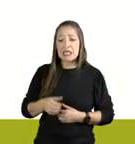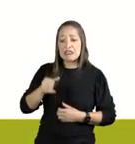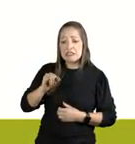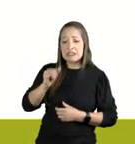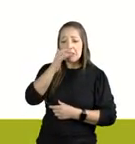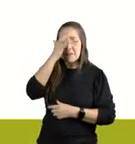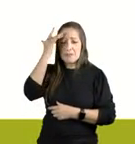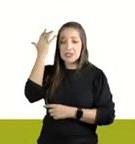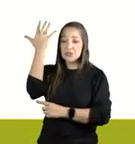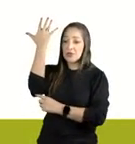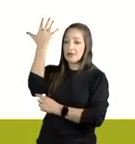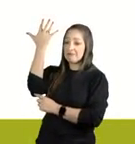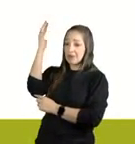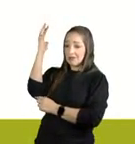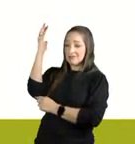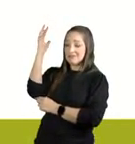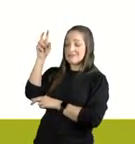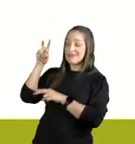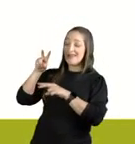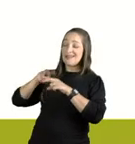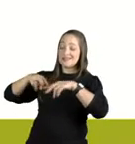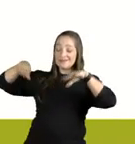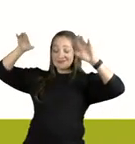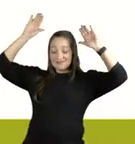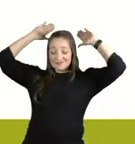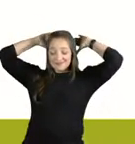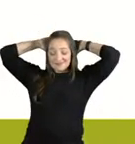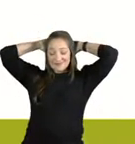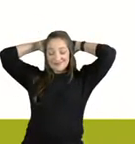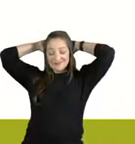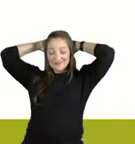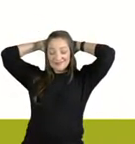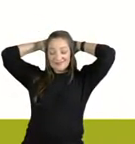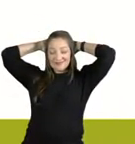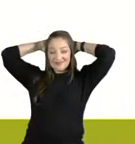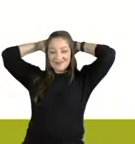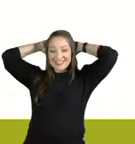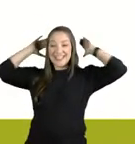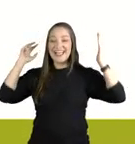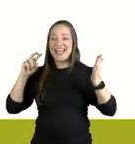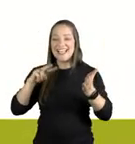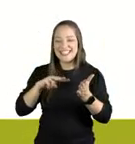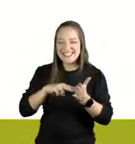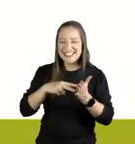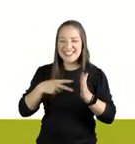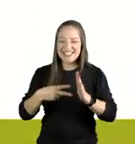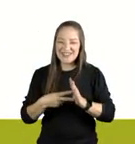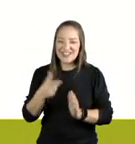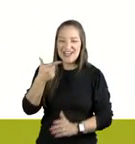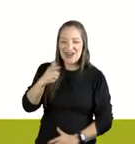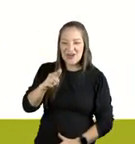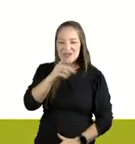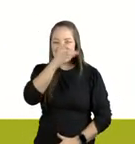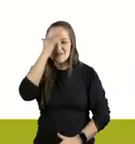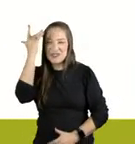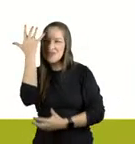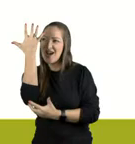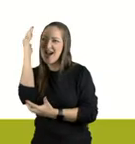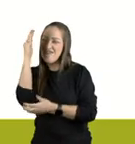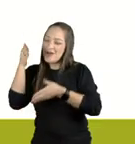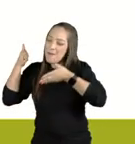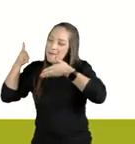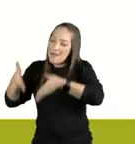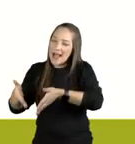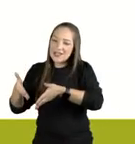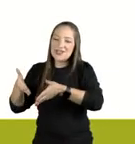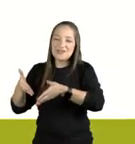porque alguém plantou uma árvore há muito tempo. Então, para você plantar a sua árvore e você colher os frutos daquela árvore,